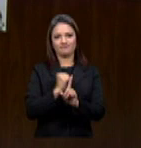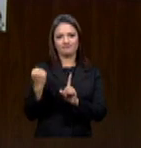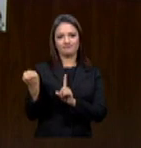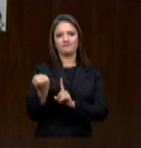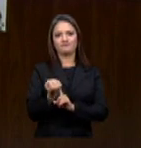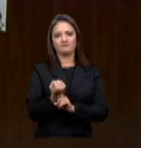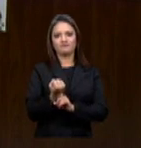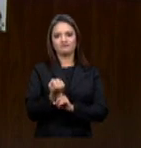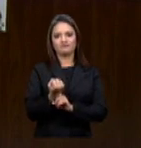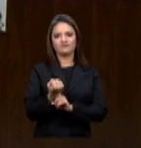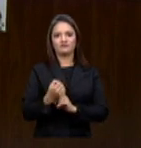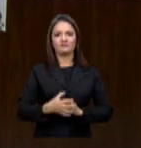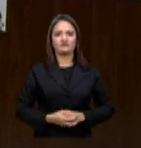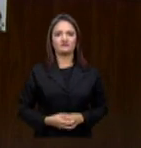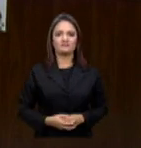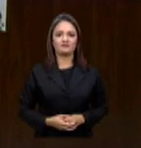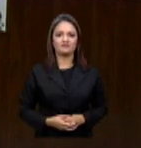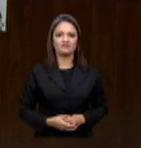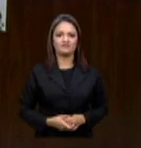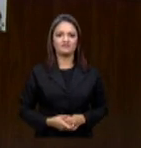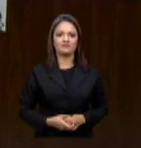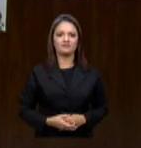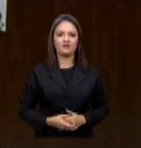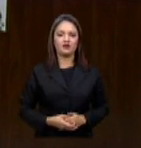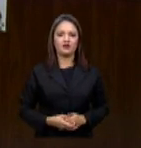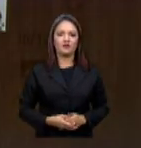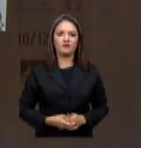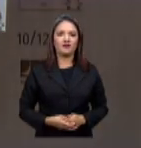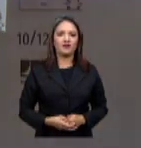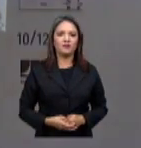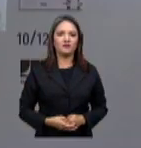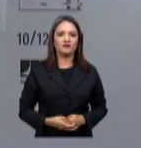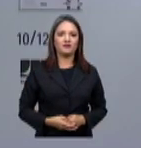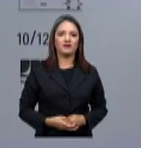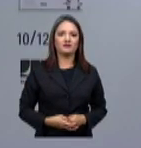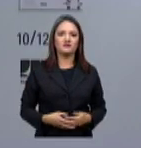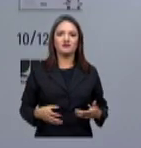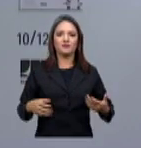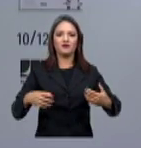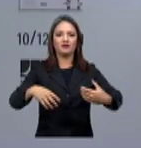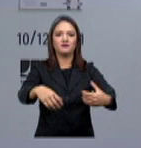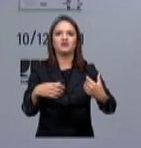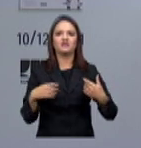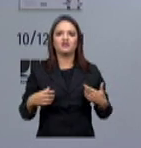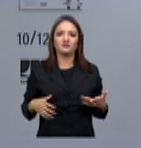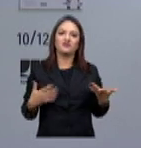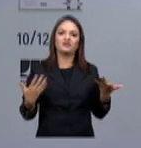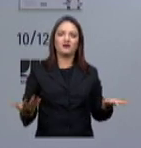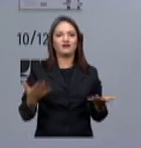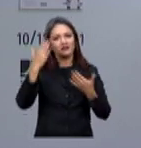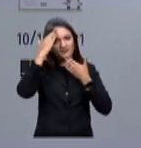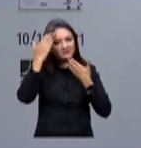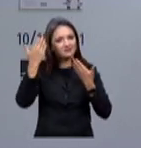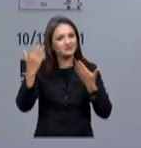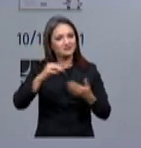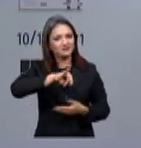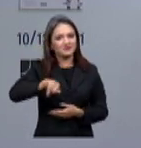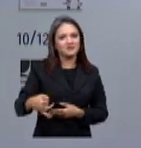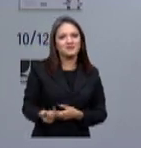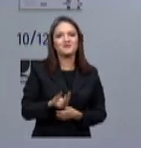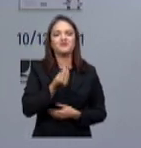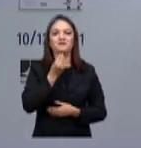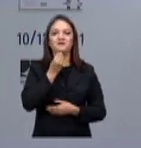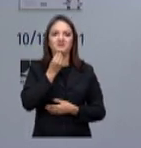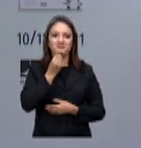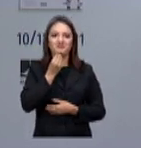sociedade Presidente com essas brevíssimas palavras mais uma vez agradecendo a oportunidade que vossa excelência a